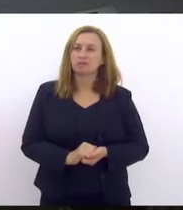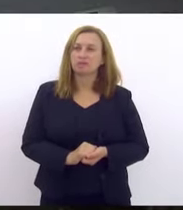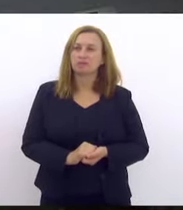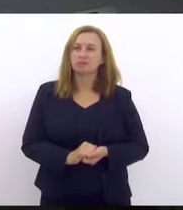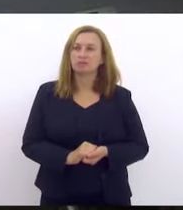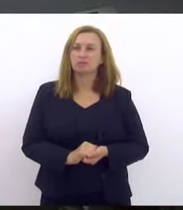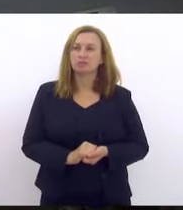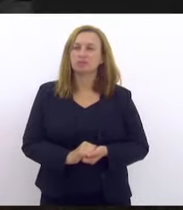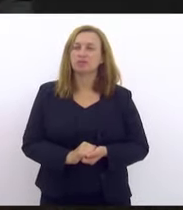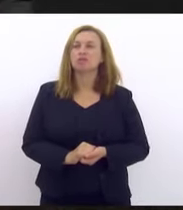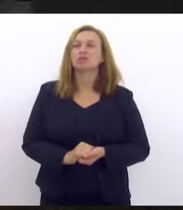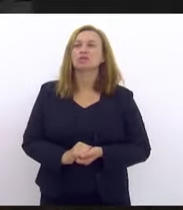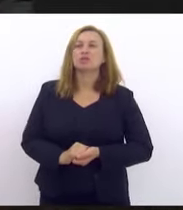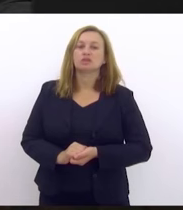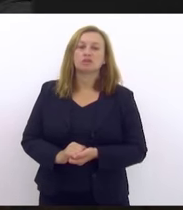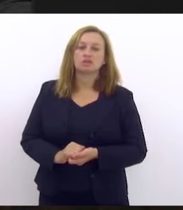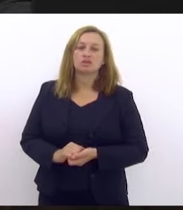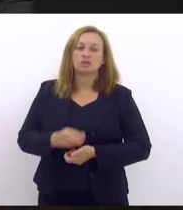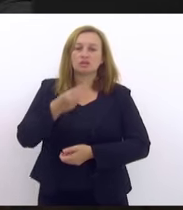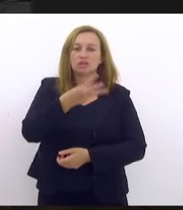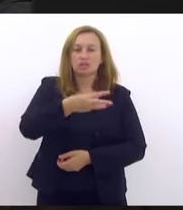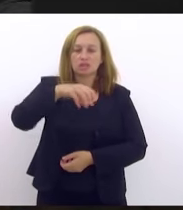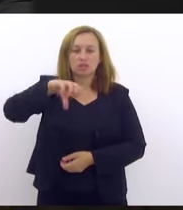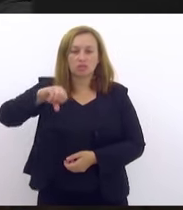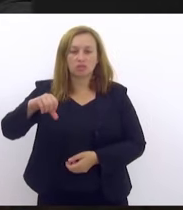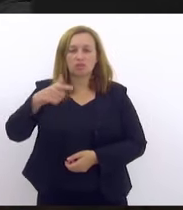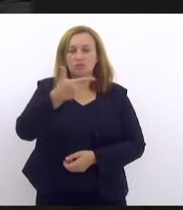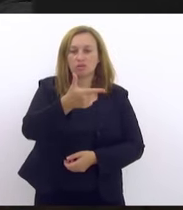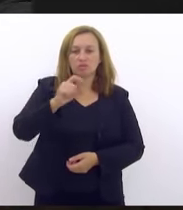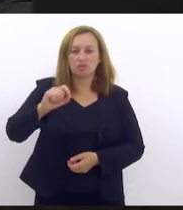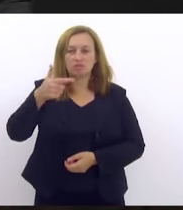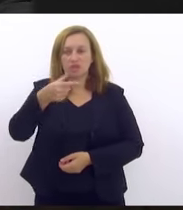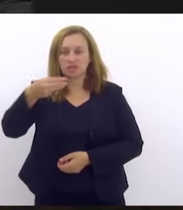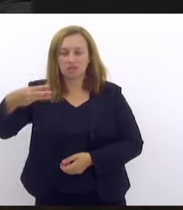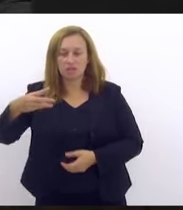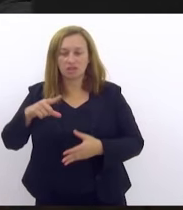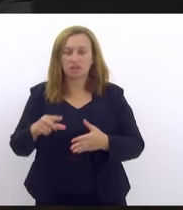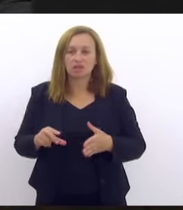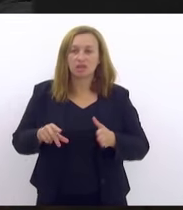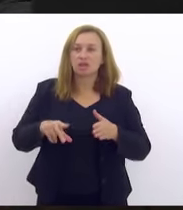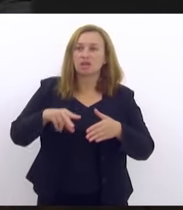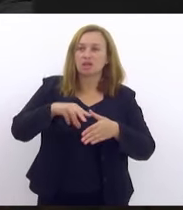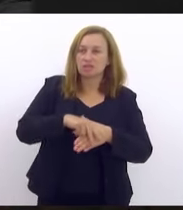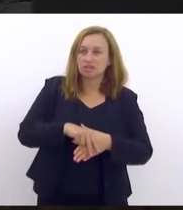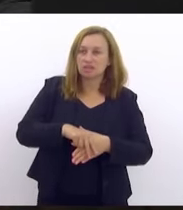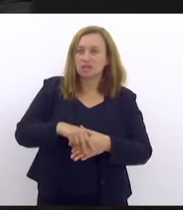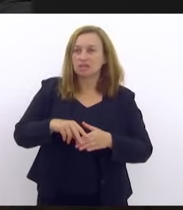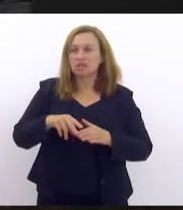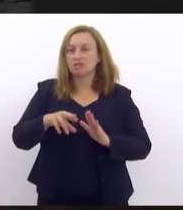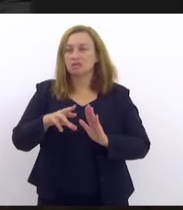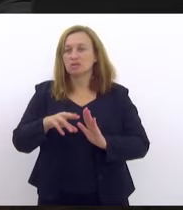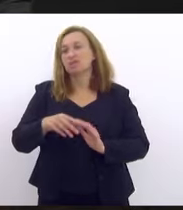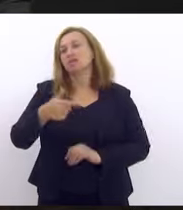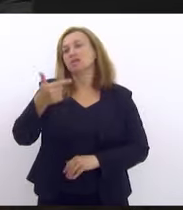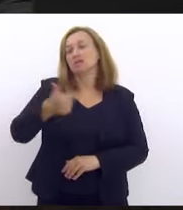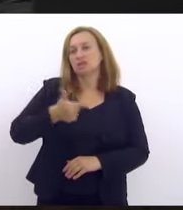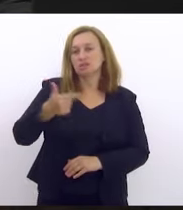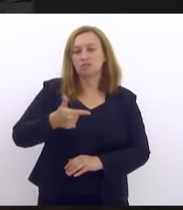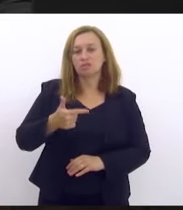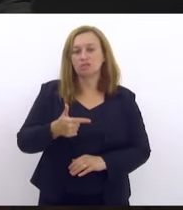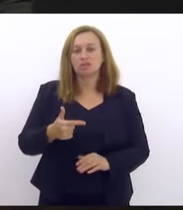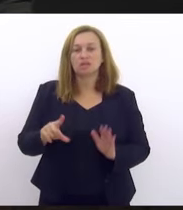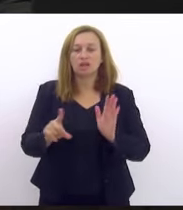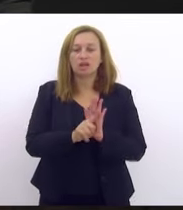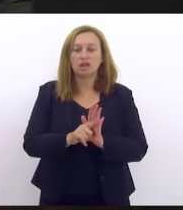Foi retirado. Mensagem número 39 de 2023, que altera o inciso 2º do artigo 7º da Lei